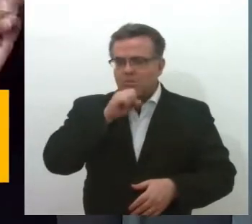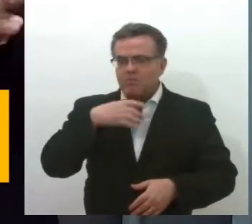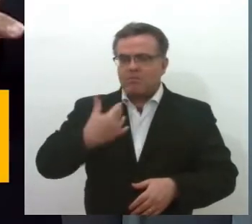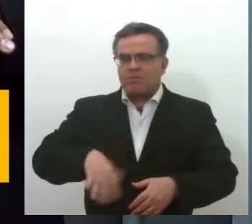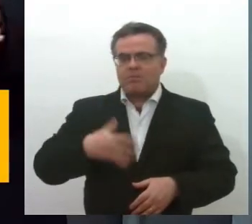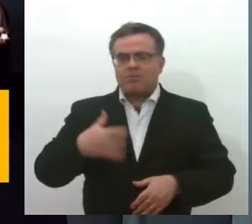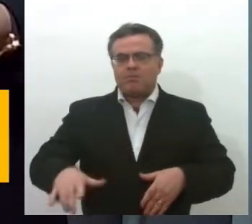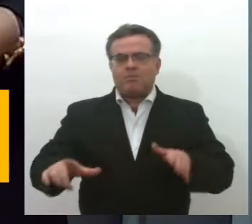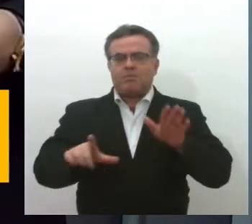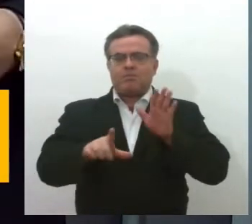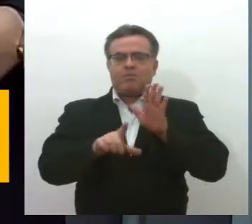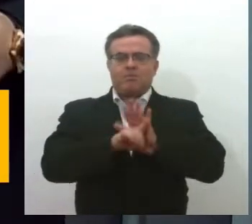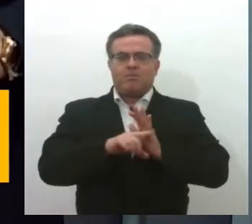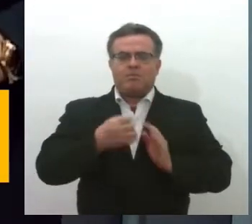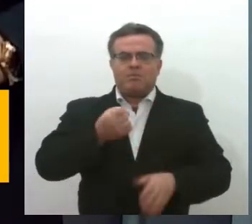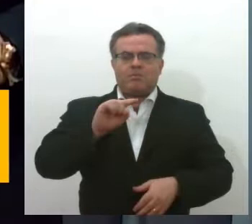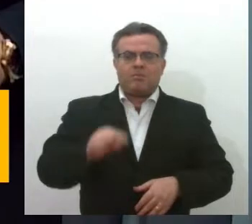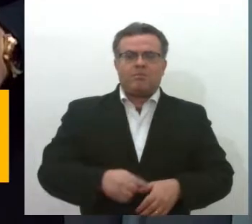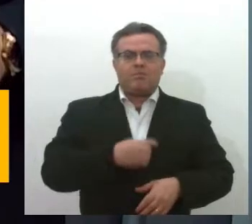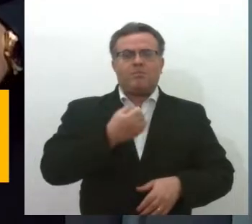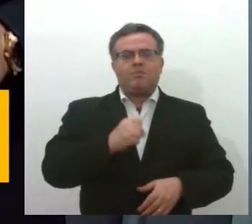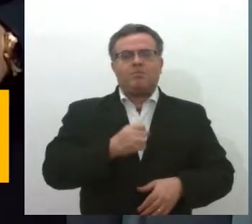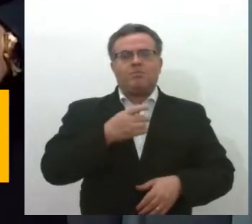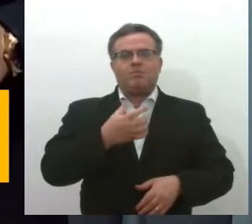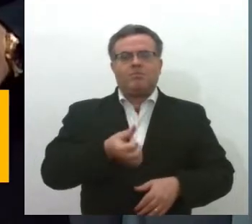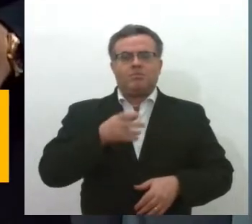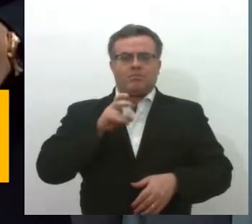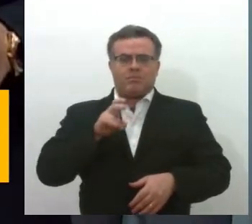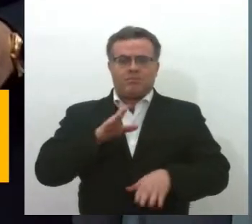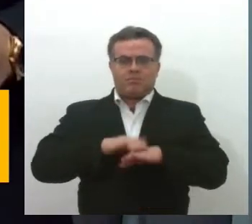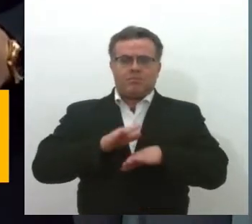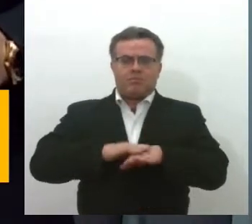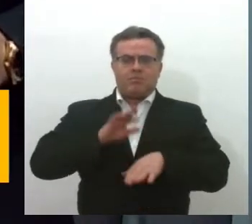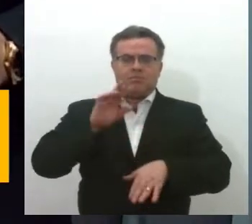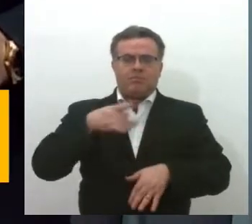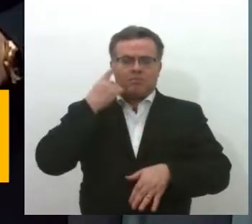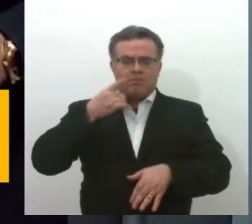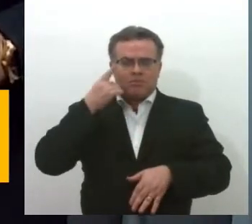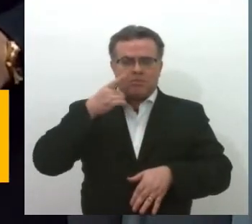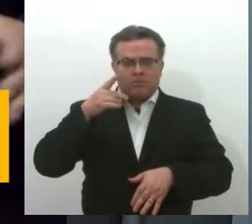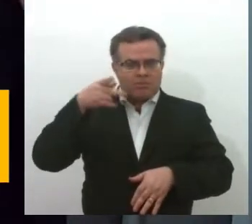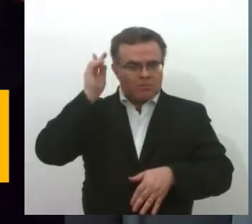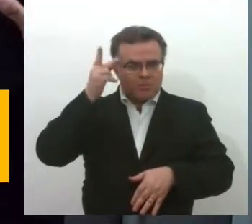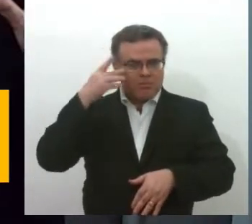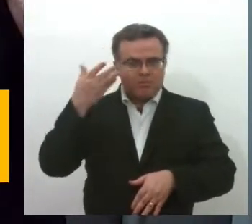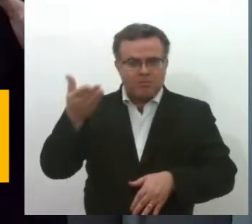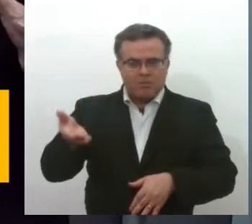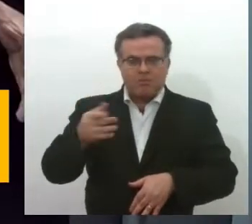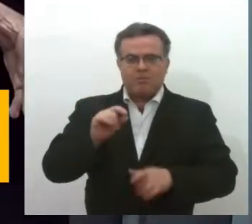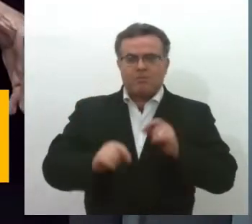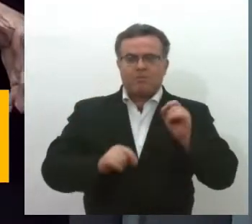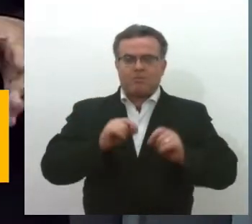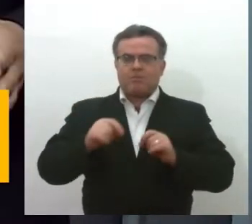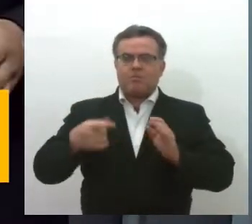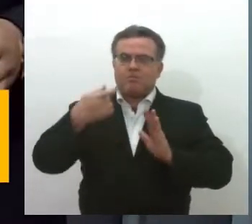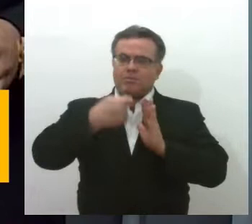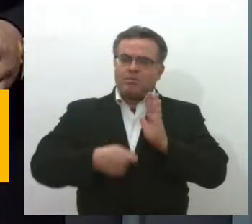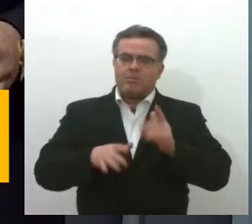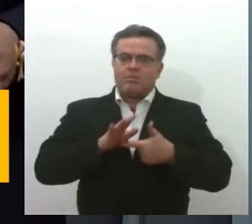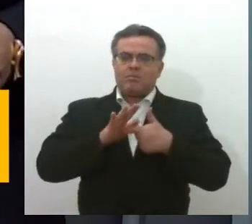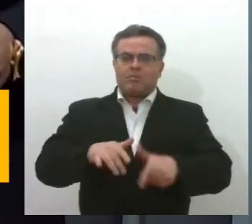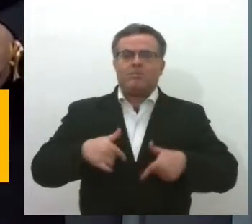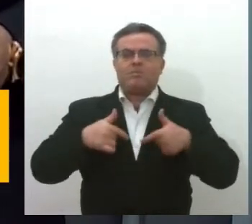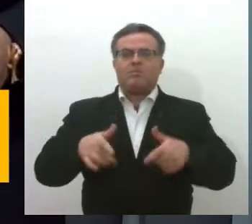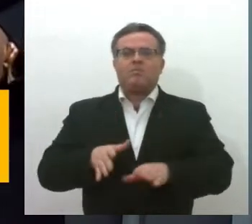da Lei número 8.685, de iniciativa da deputada estadual Kitty Lima. O texto prevê ações para alertar